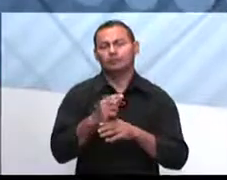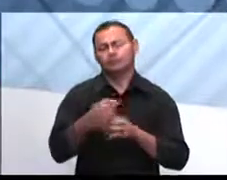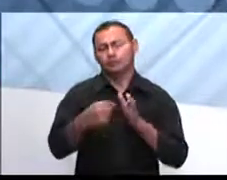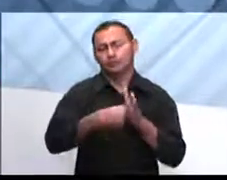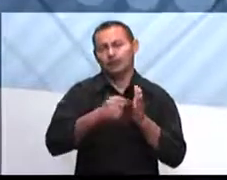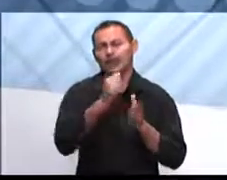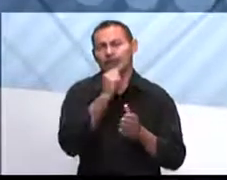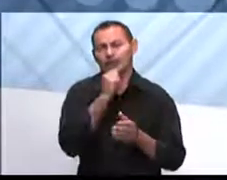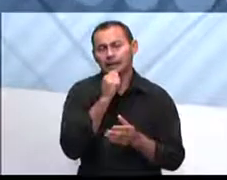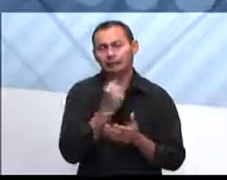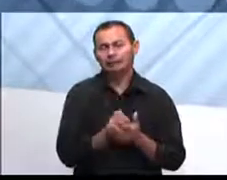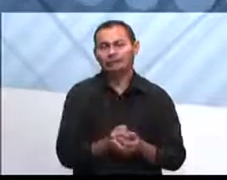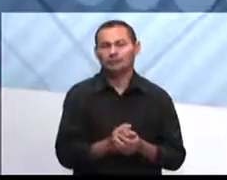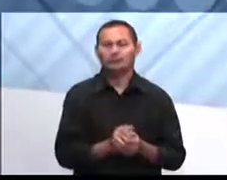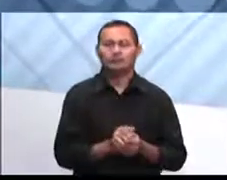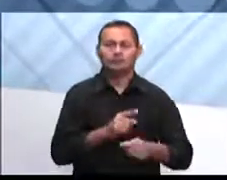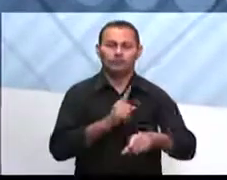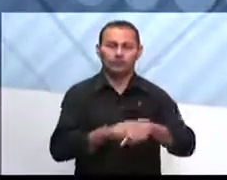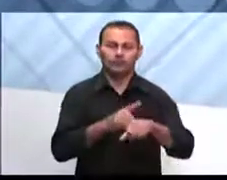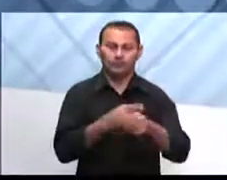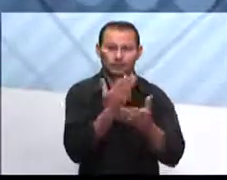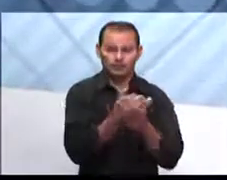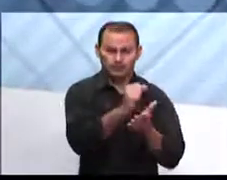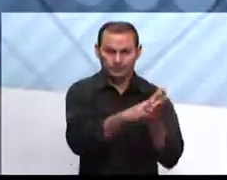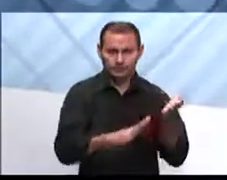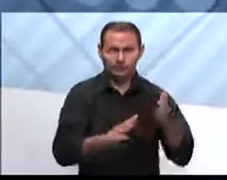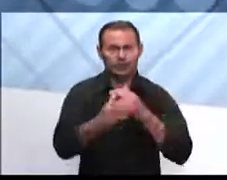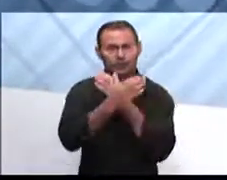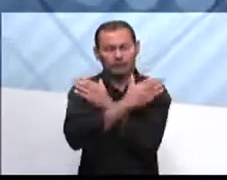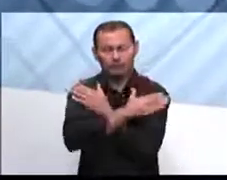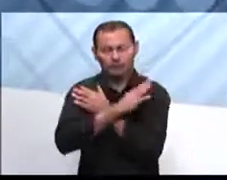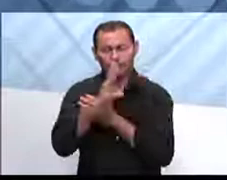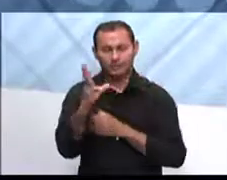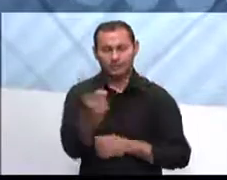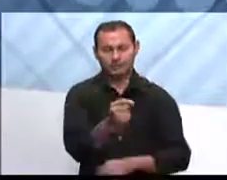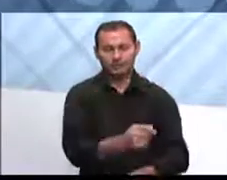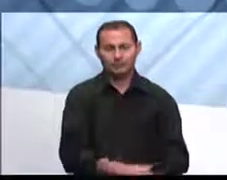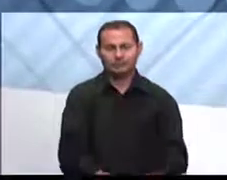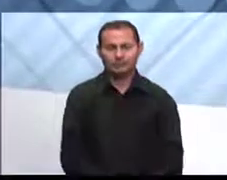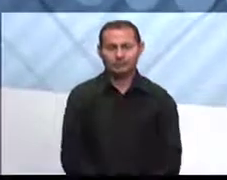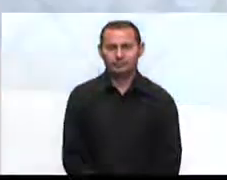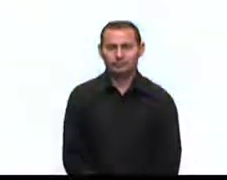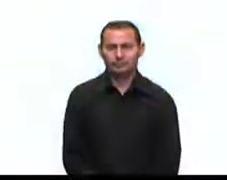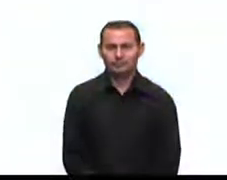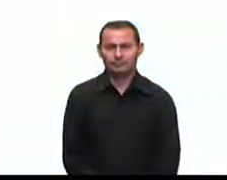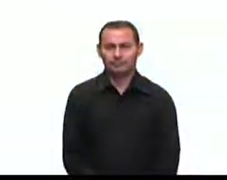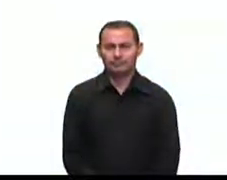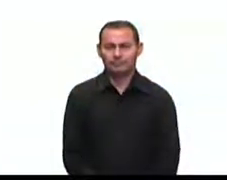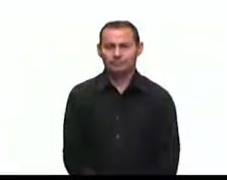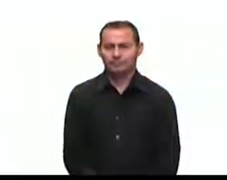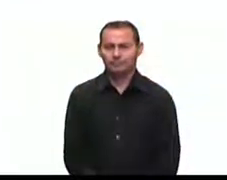vocês ainda na nossa aula atividade. Um grande abraço a todos.